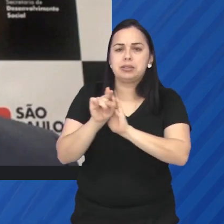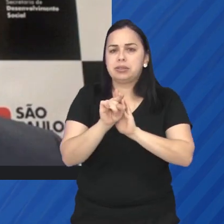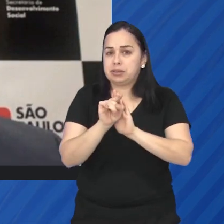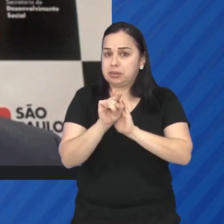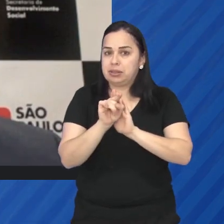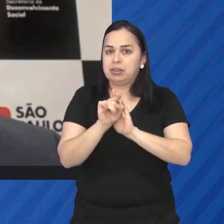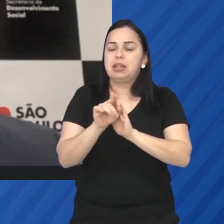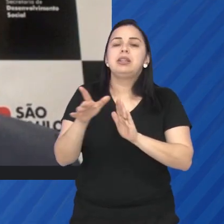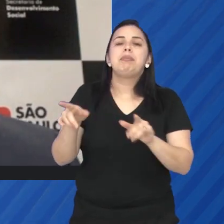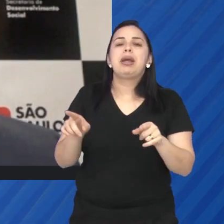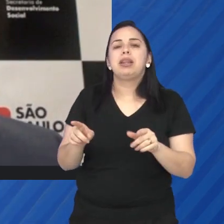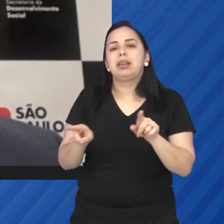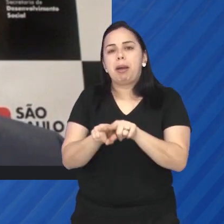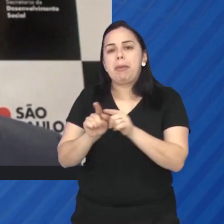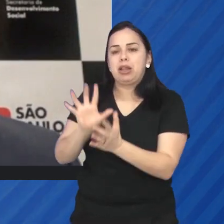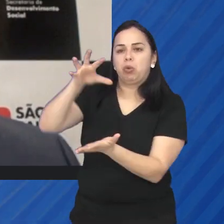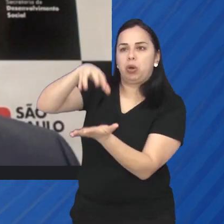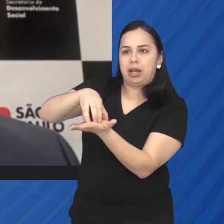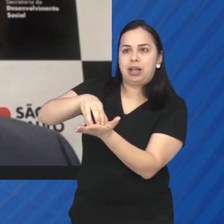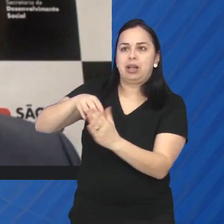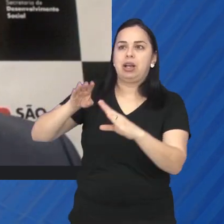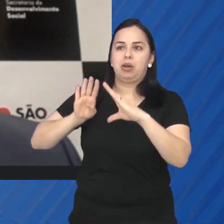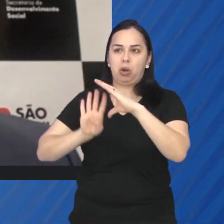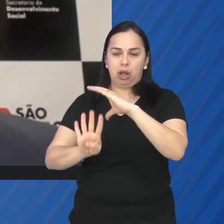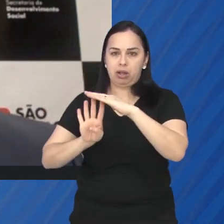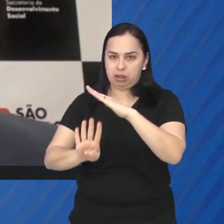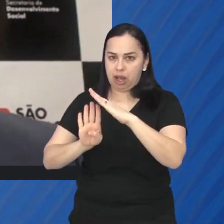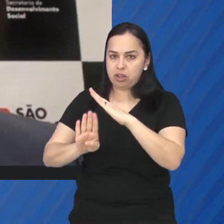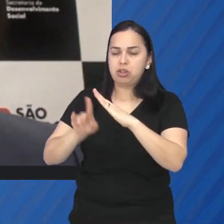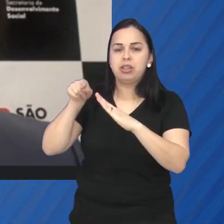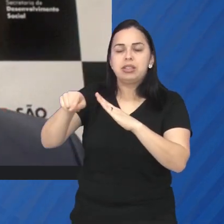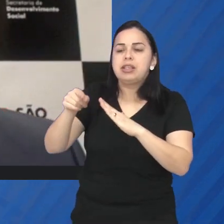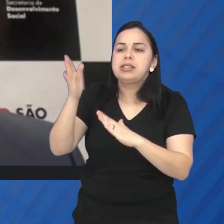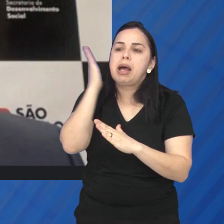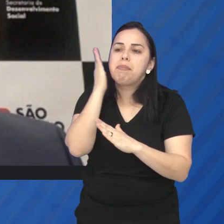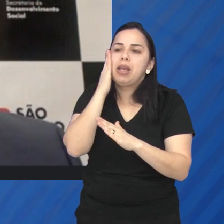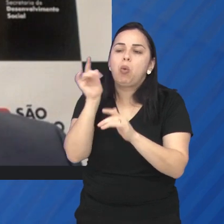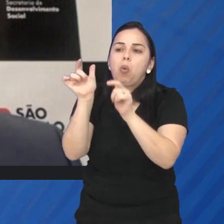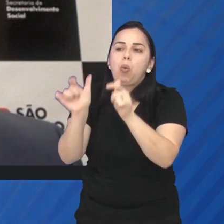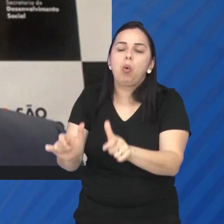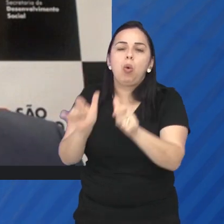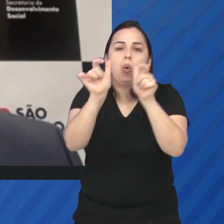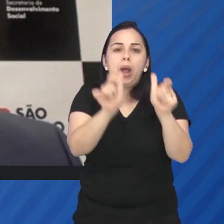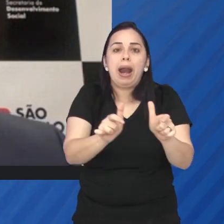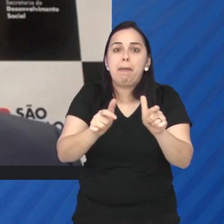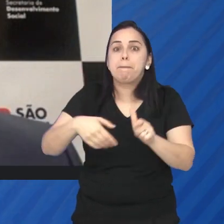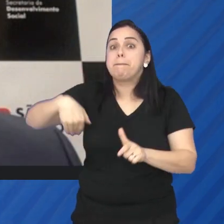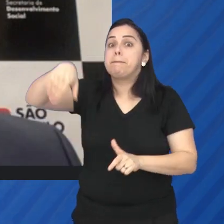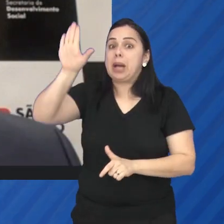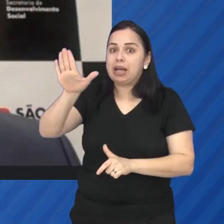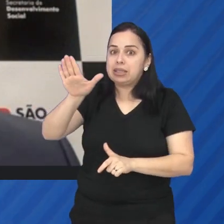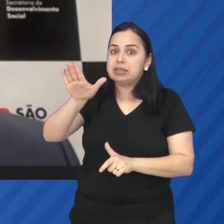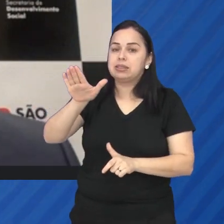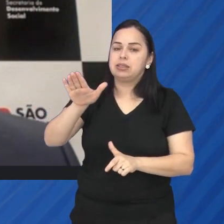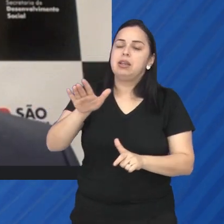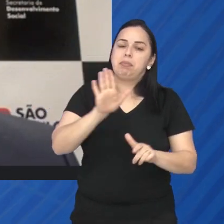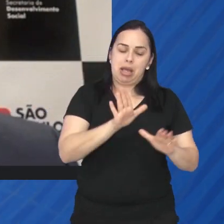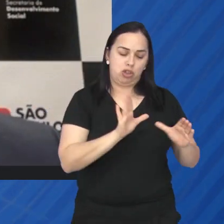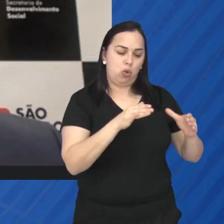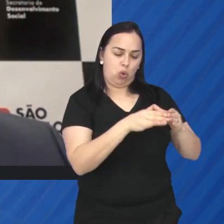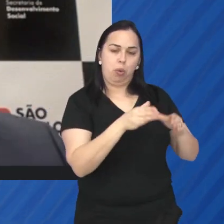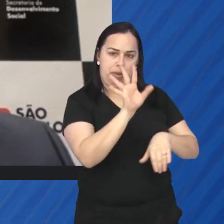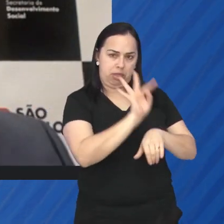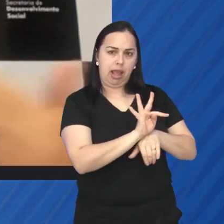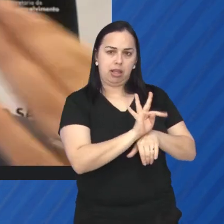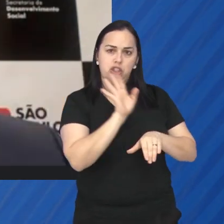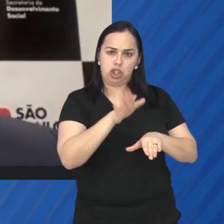que nós temos de CAD único, então pessoas que já estão em programas que demonstram essa alta